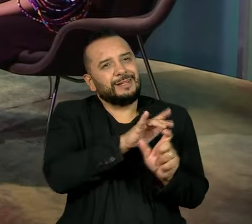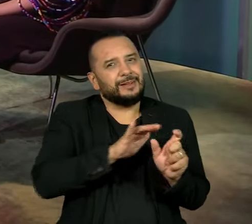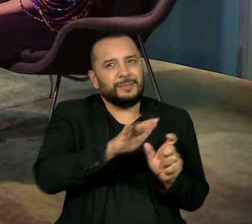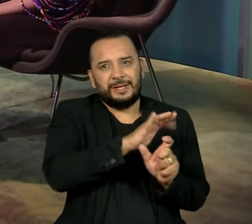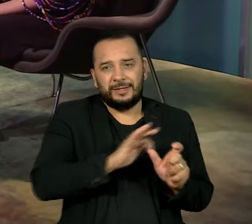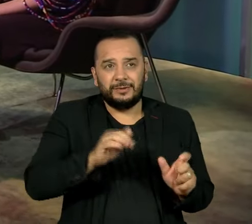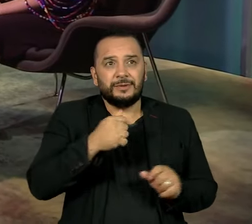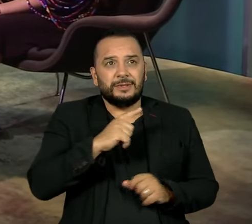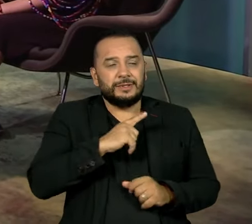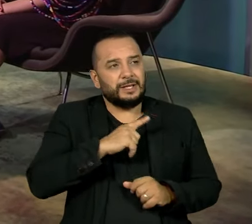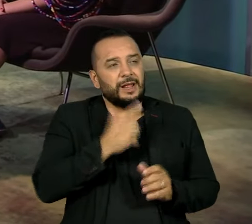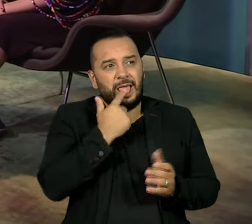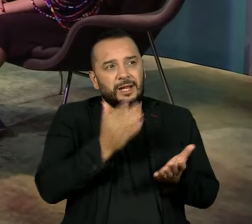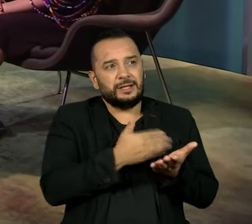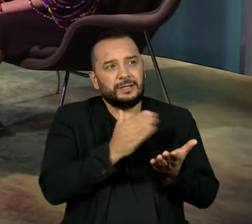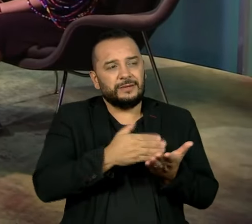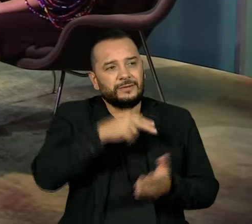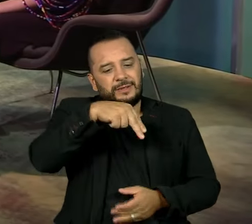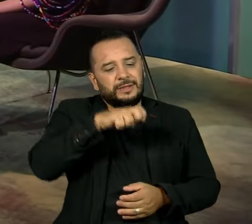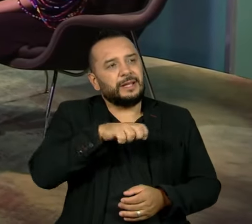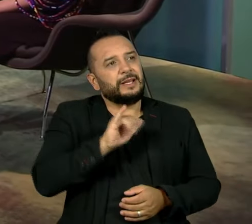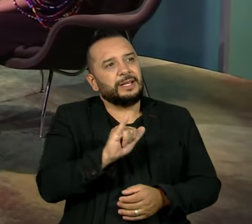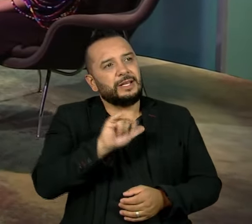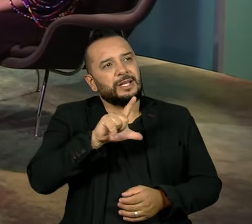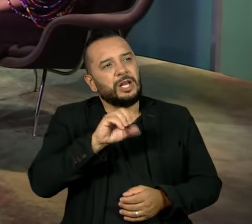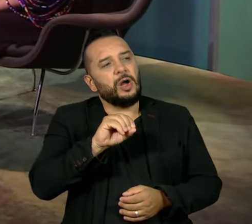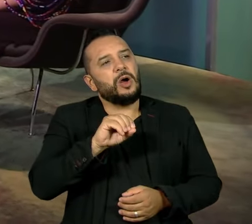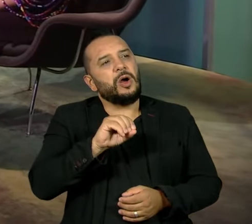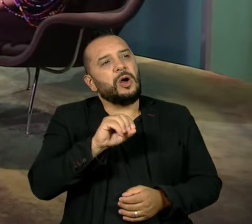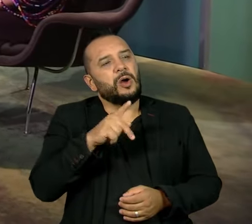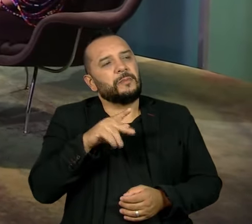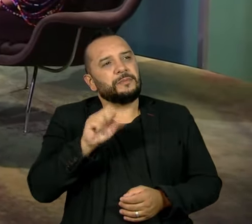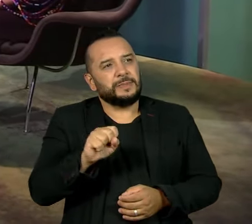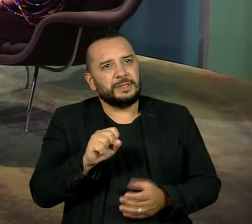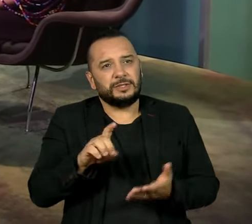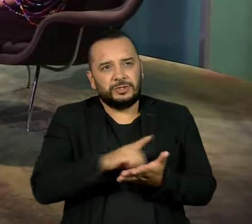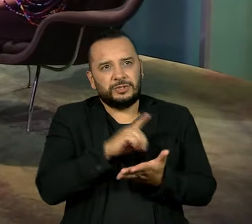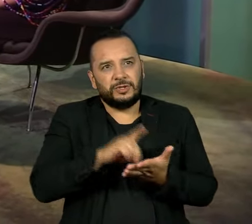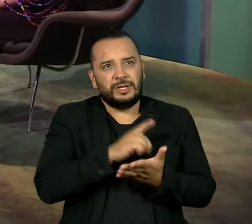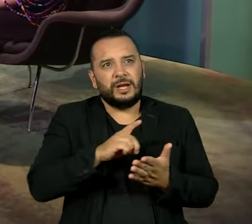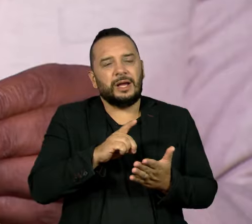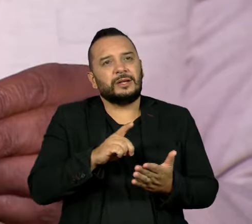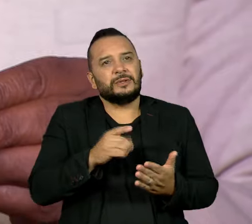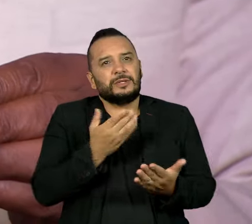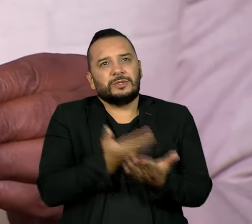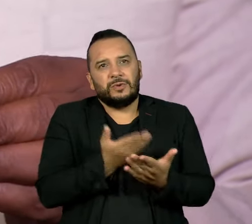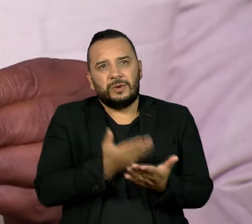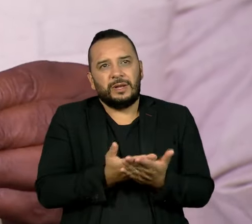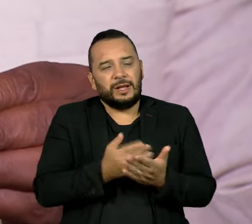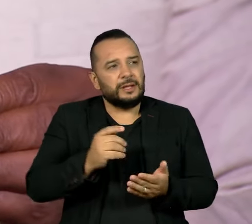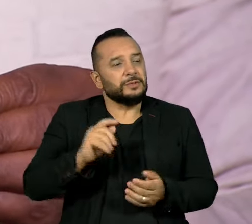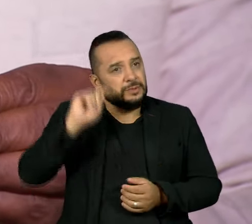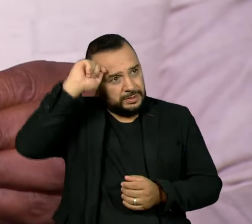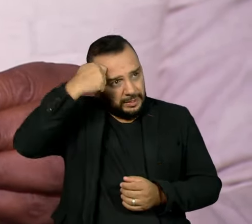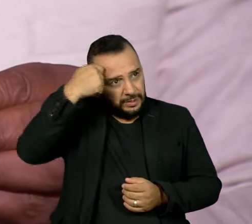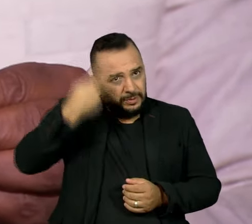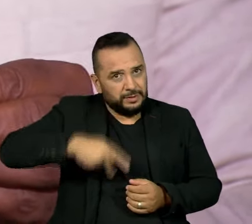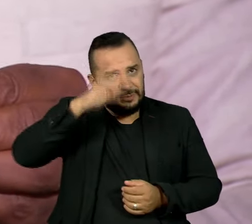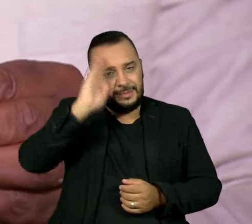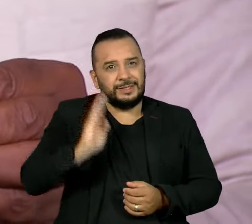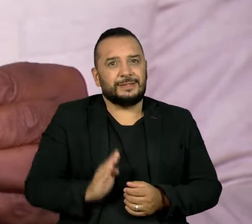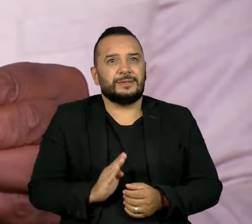livro do Ney Lopes, né? Dicionário Escolar Afro-Brasileiro. É um livro muito importante